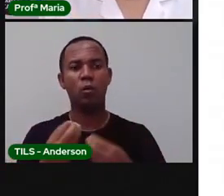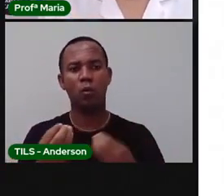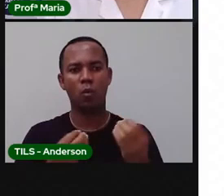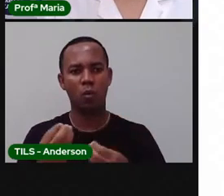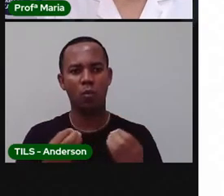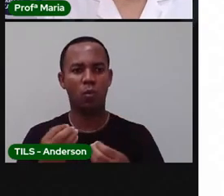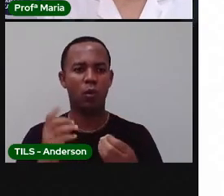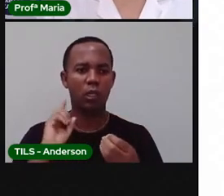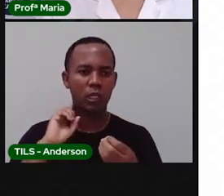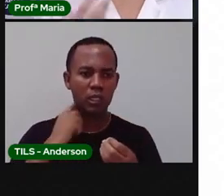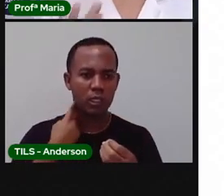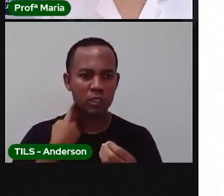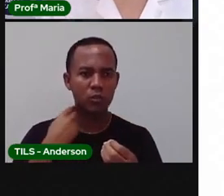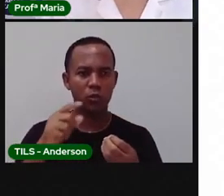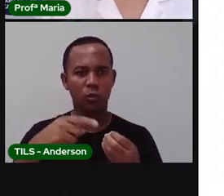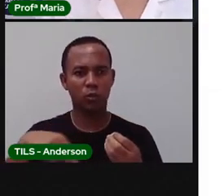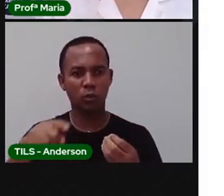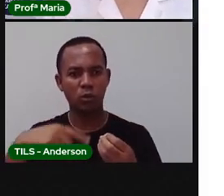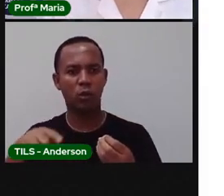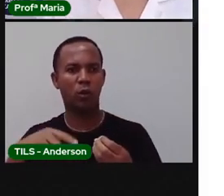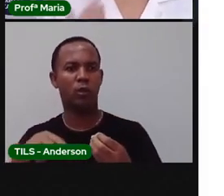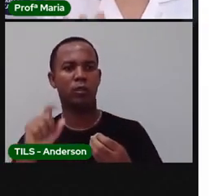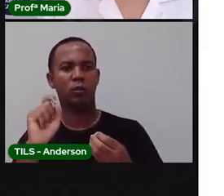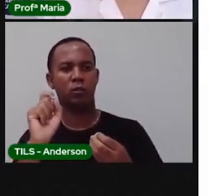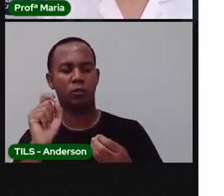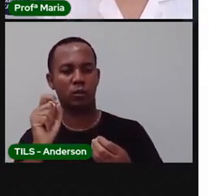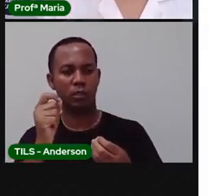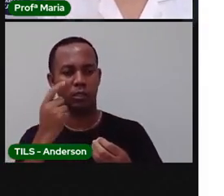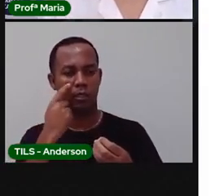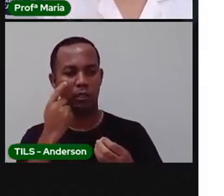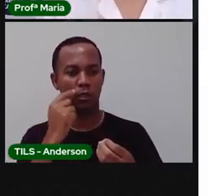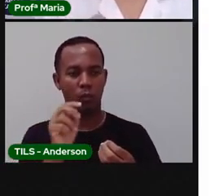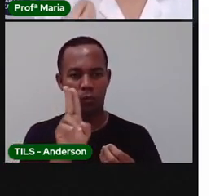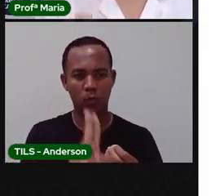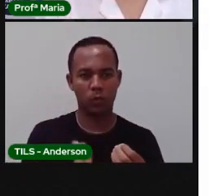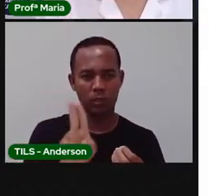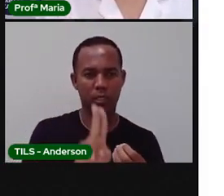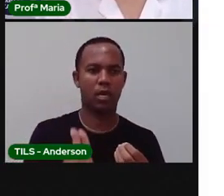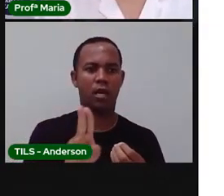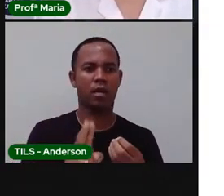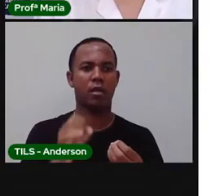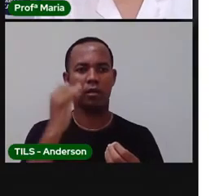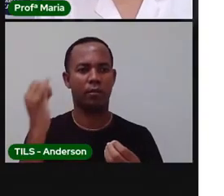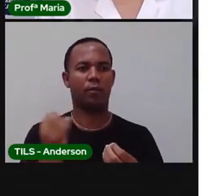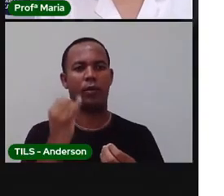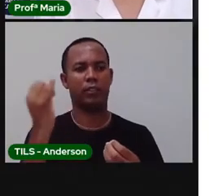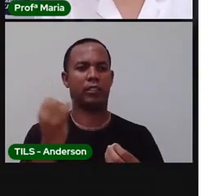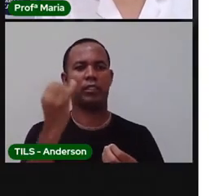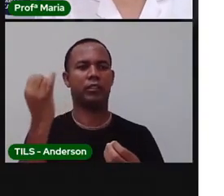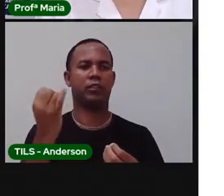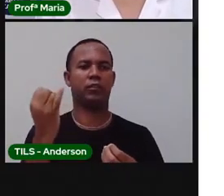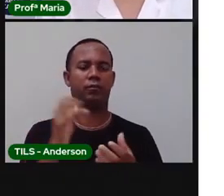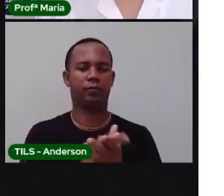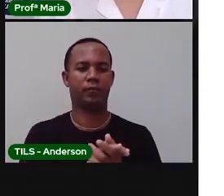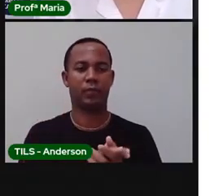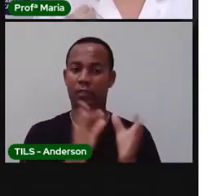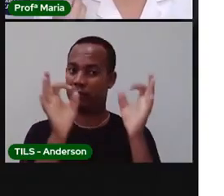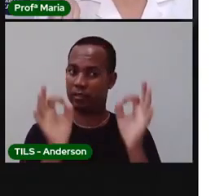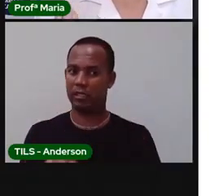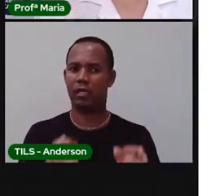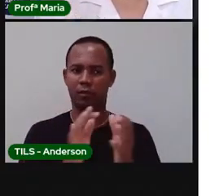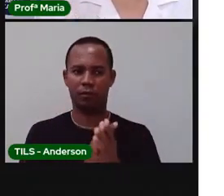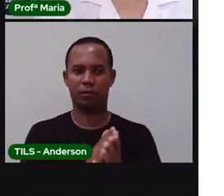acontece. E, para quem não sabe, né, a gente também vai falar da importância das pessoas que vão lá no lixo,